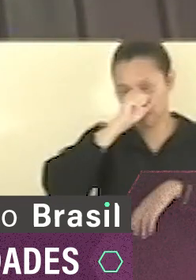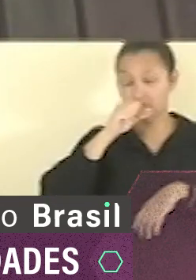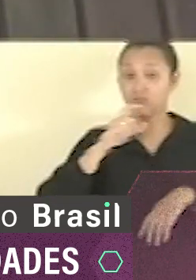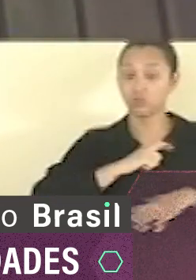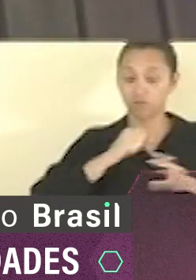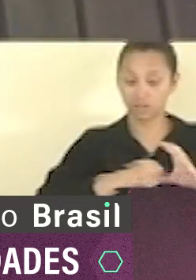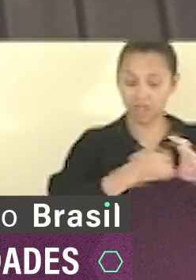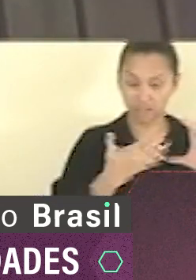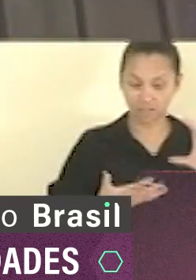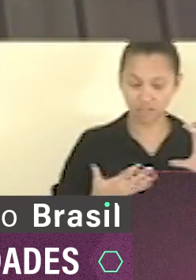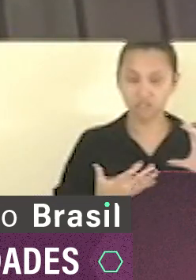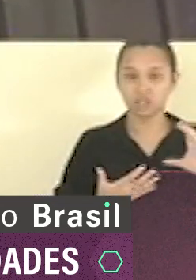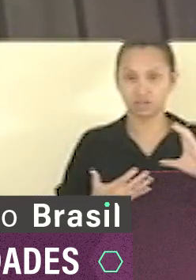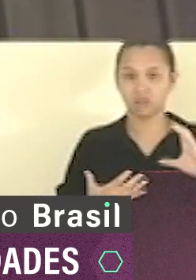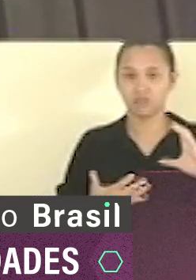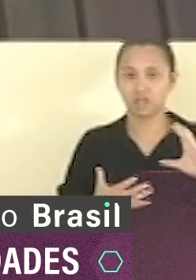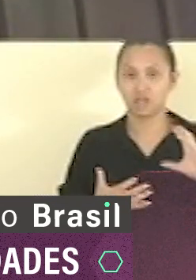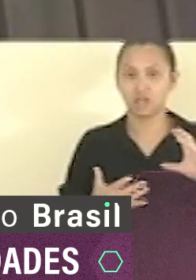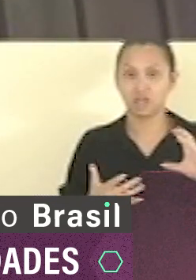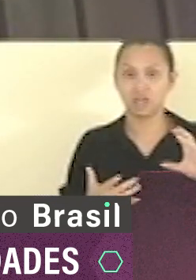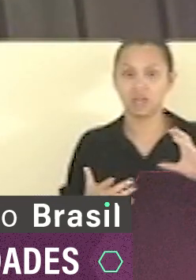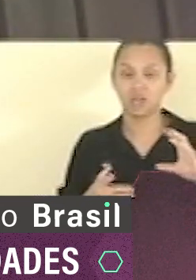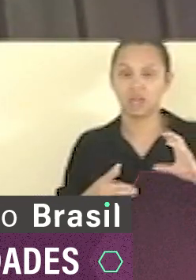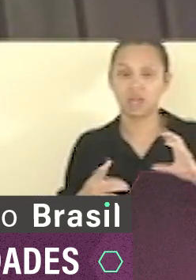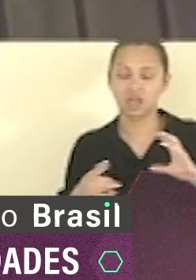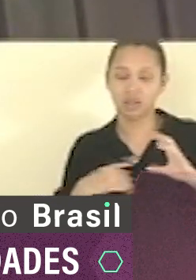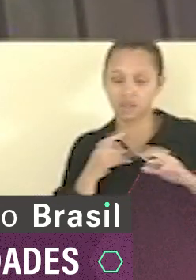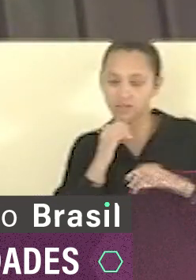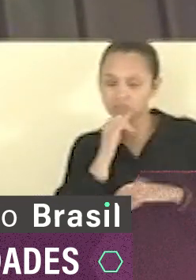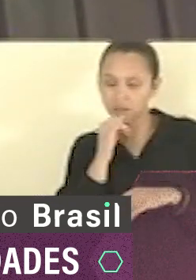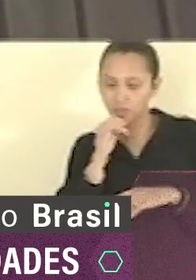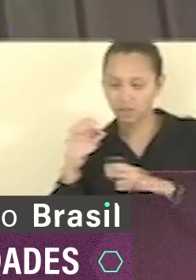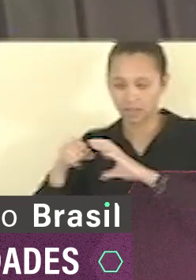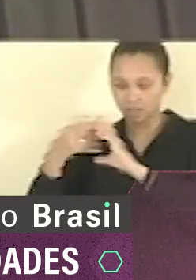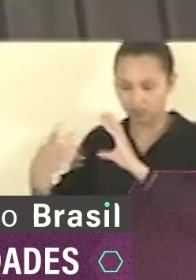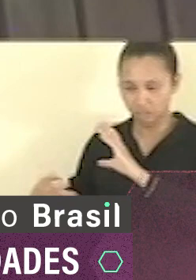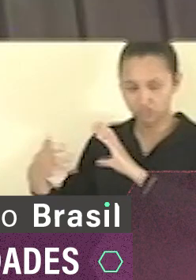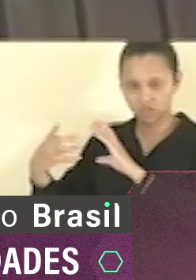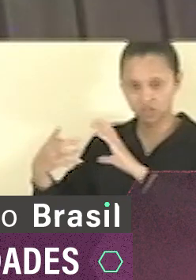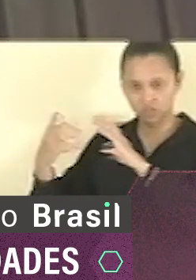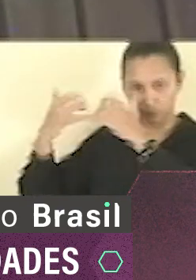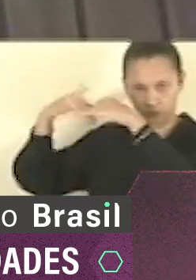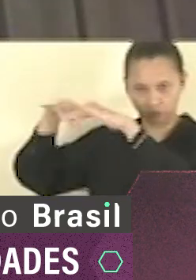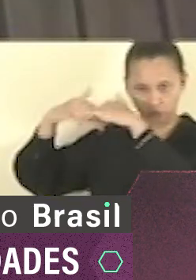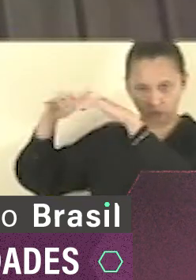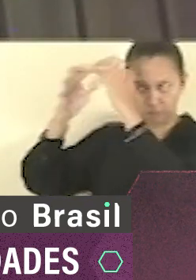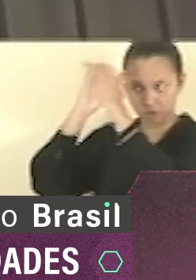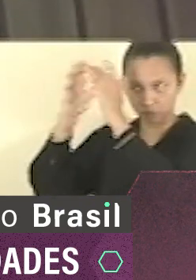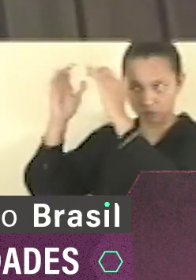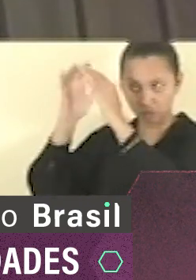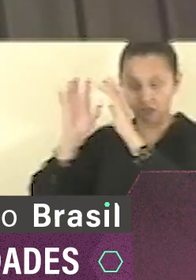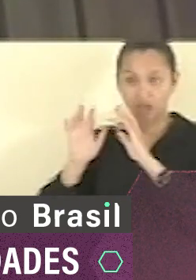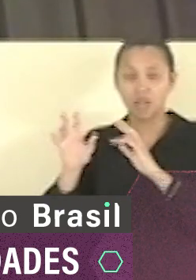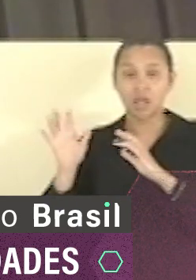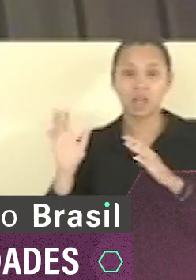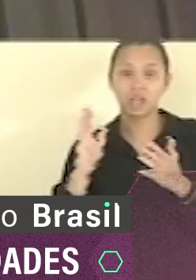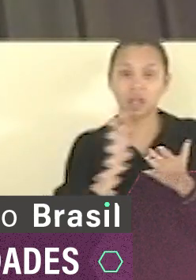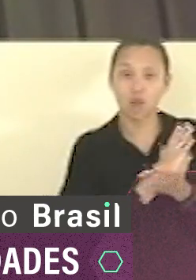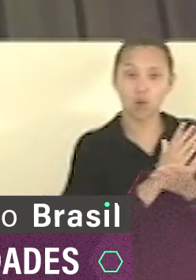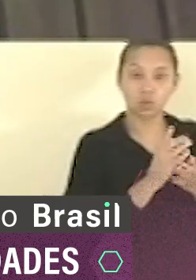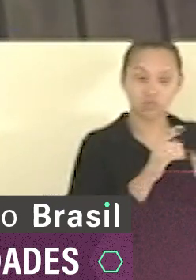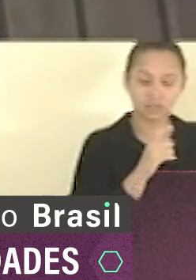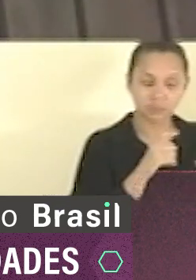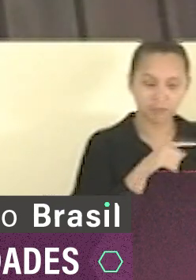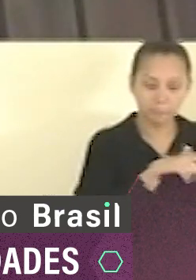de funcionamento e sintomas de transtorno tem confundido especialistas, tem confundido demais